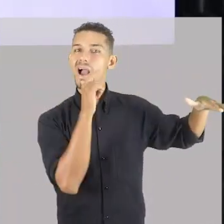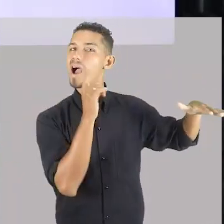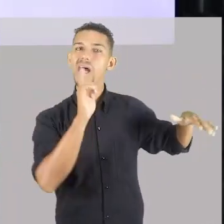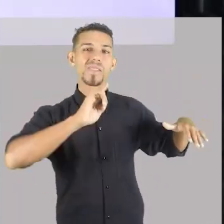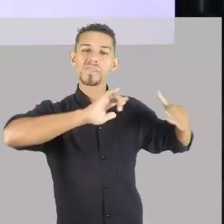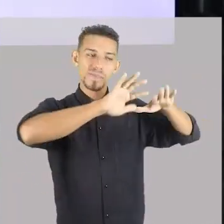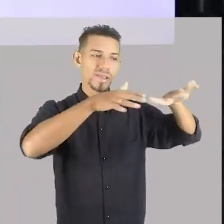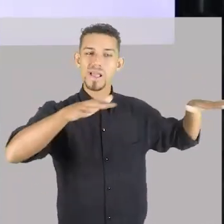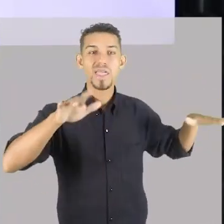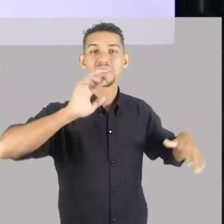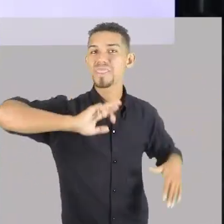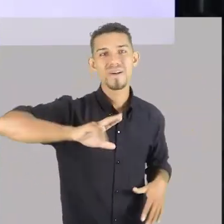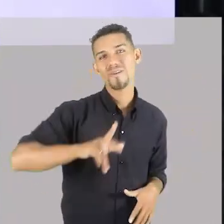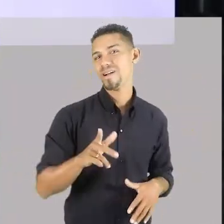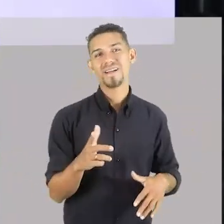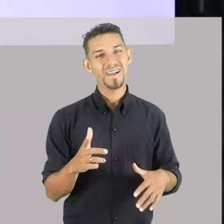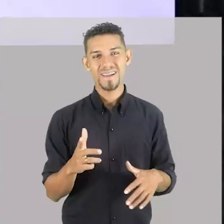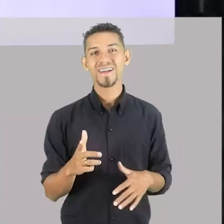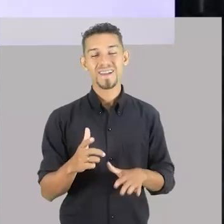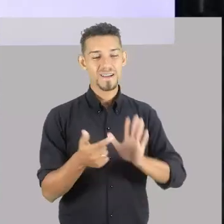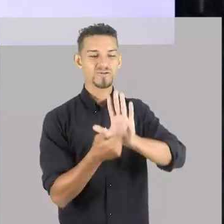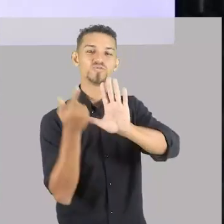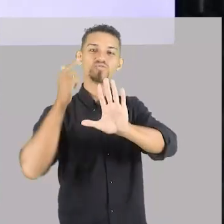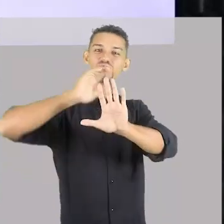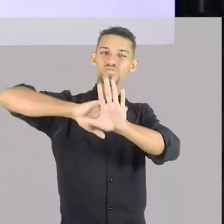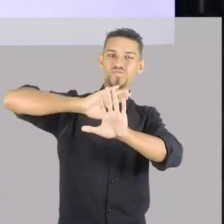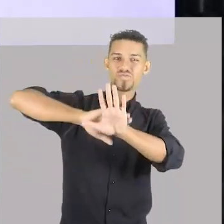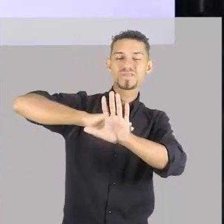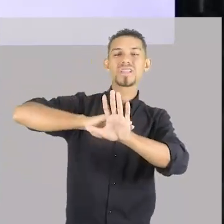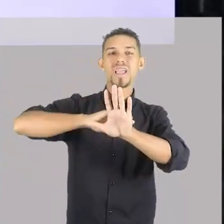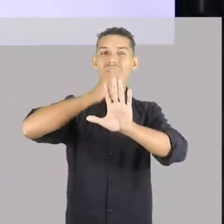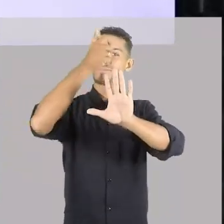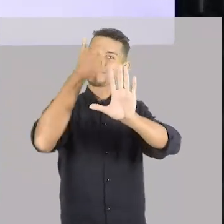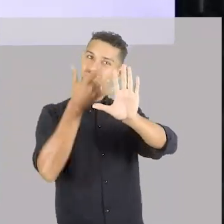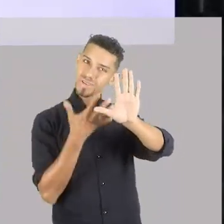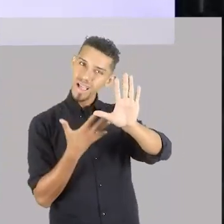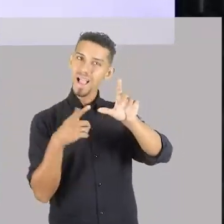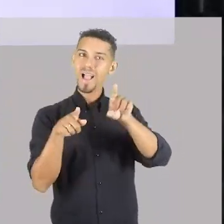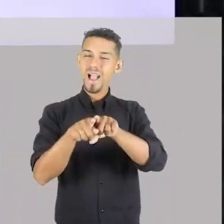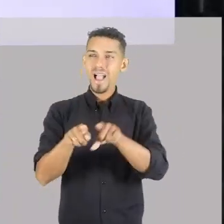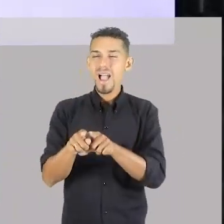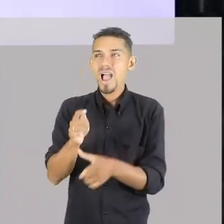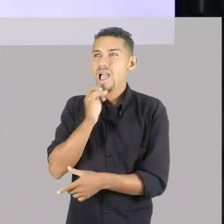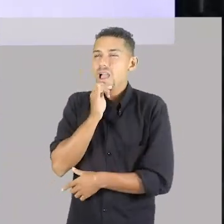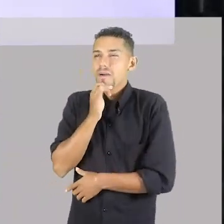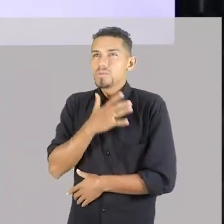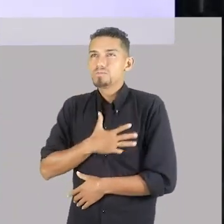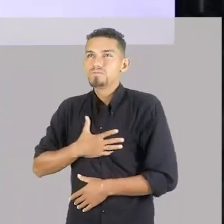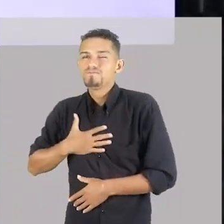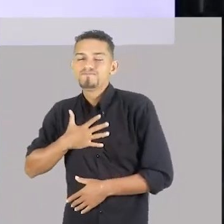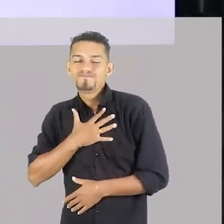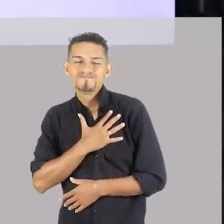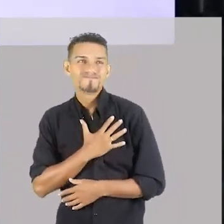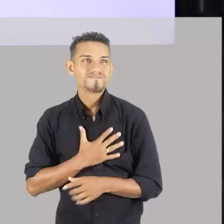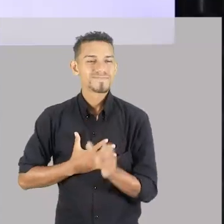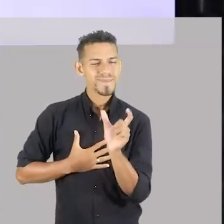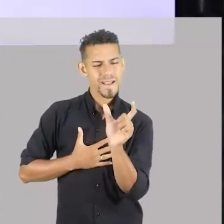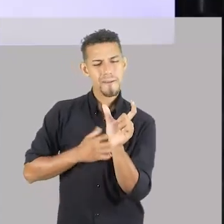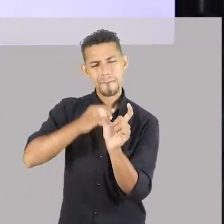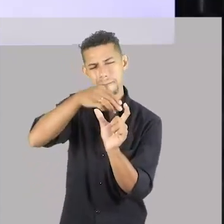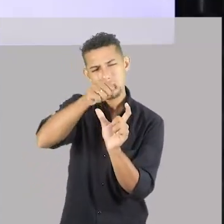do contexto, nós podemos associar esse mar de rosas com algo prazeroso, com algo que